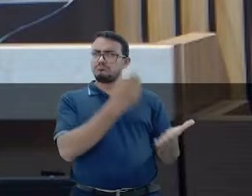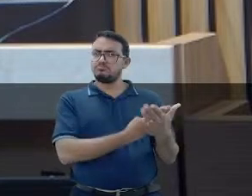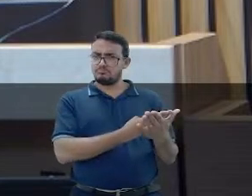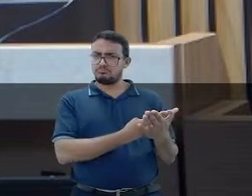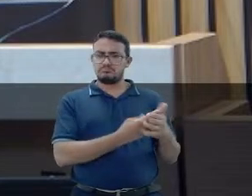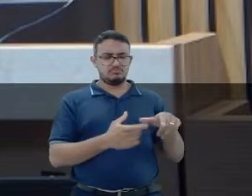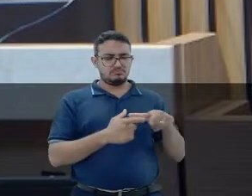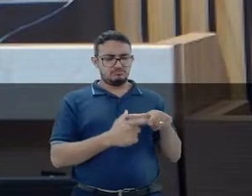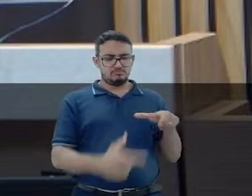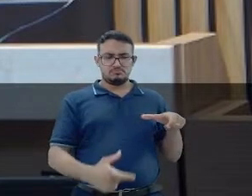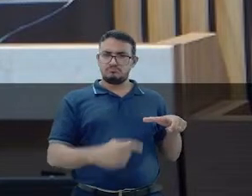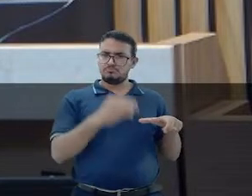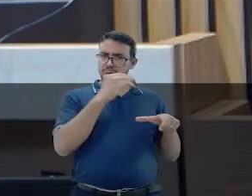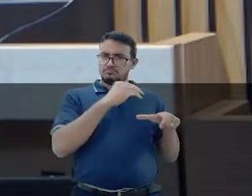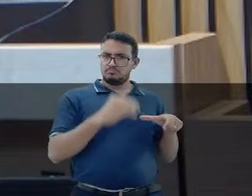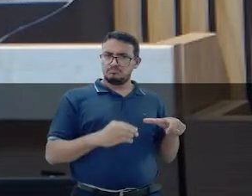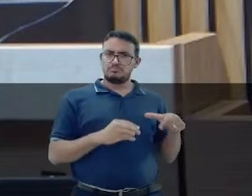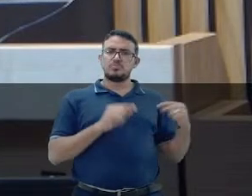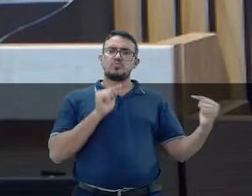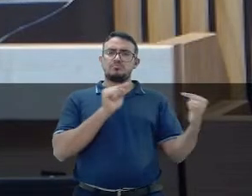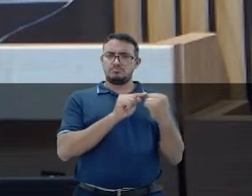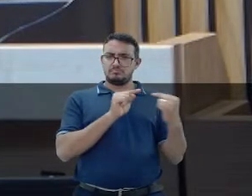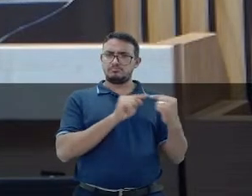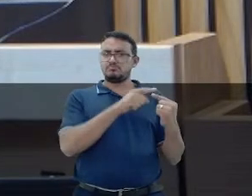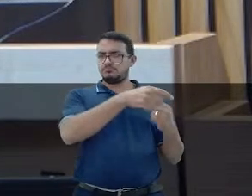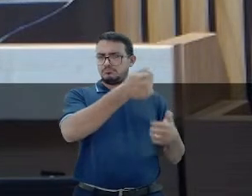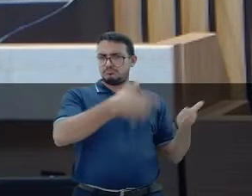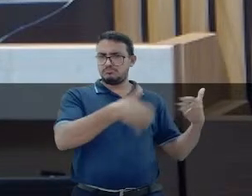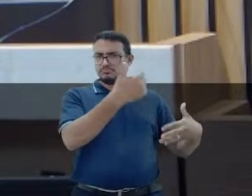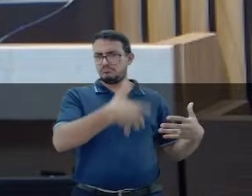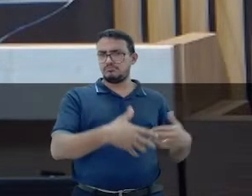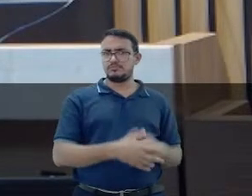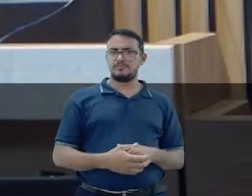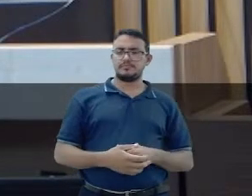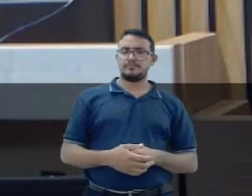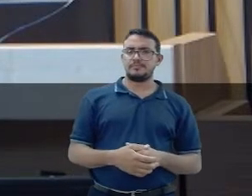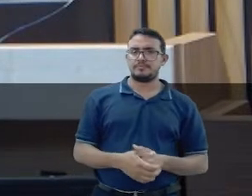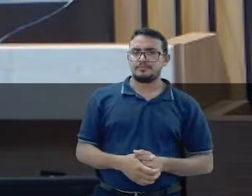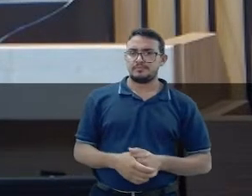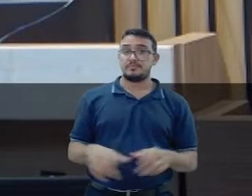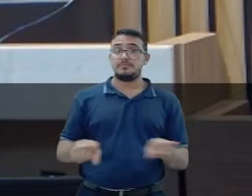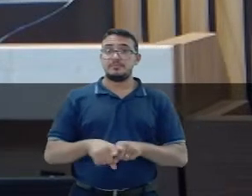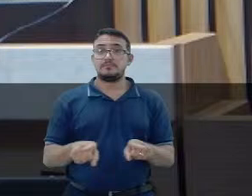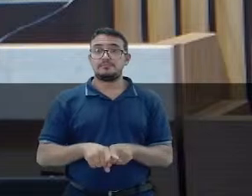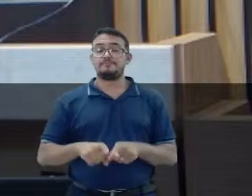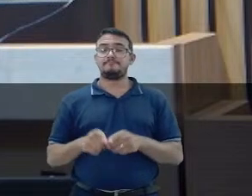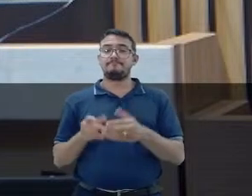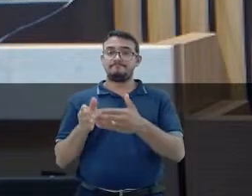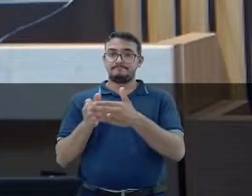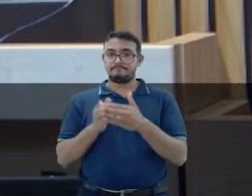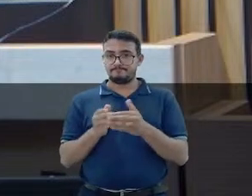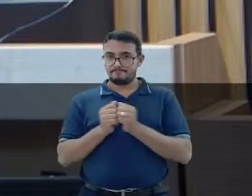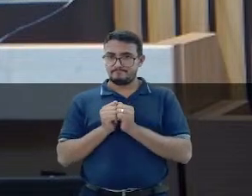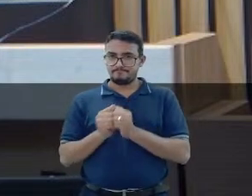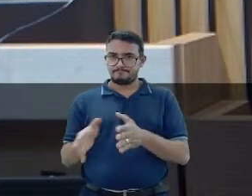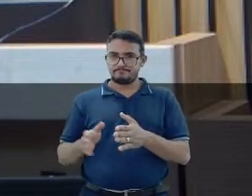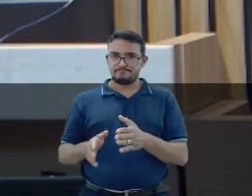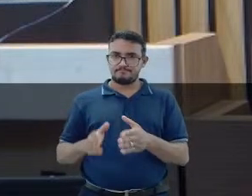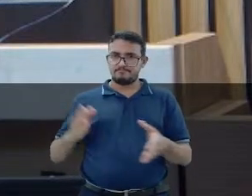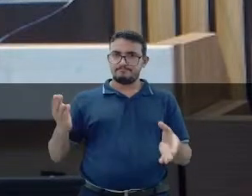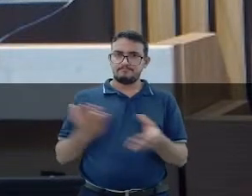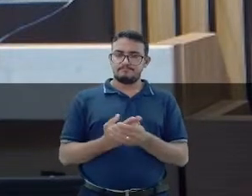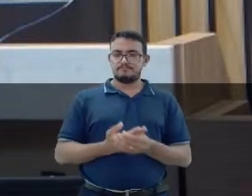ponto. Eu destaco que a tese sustentada na inicial, em nenhum momento, foi de invalidade